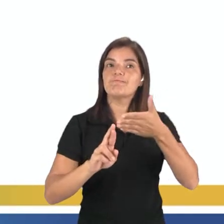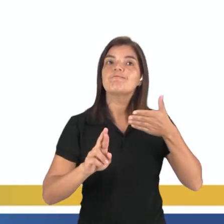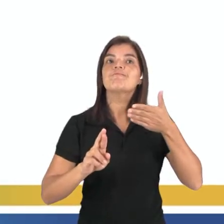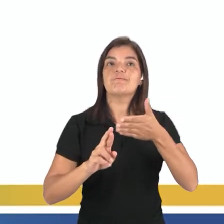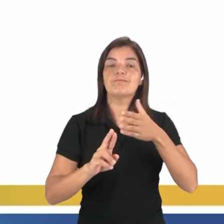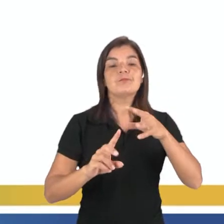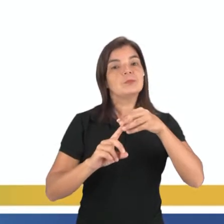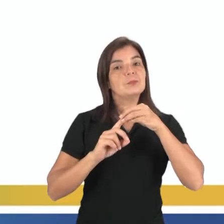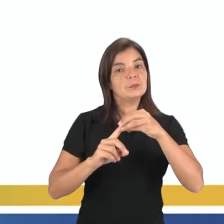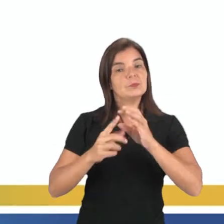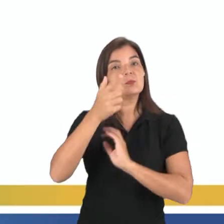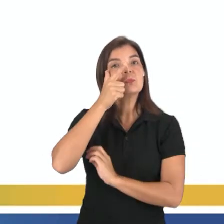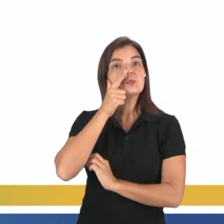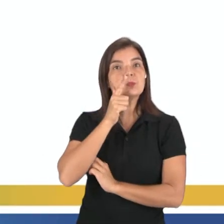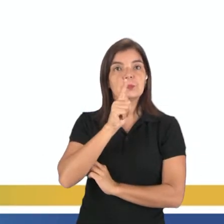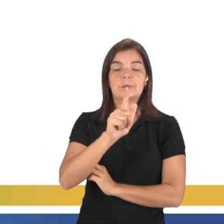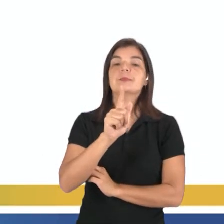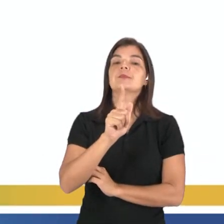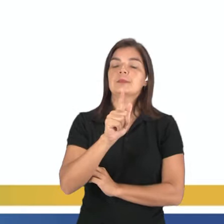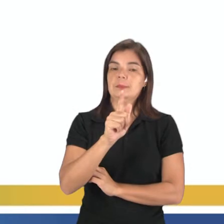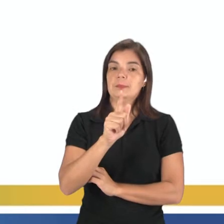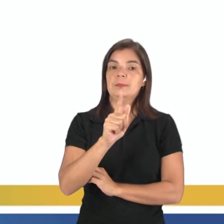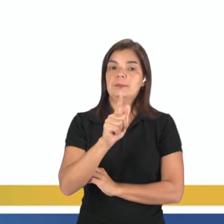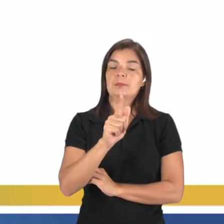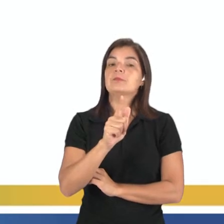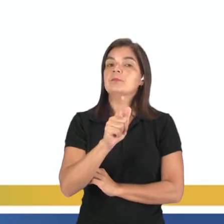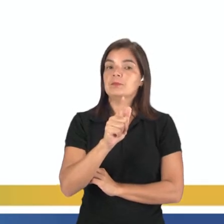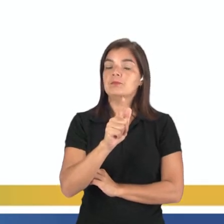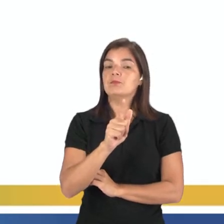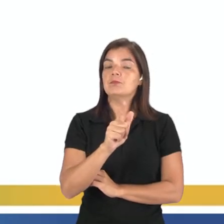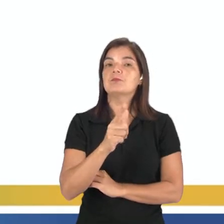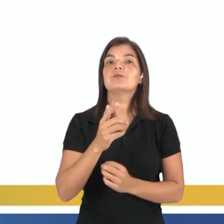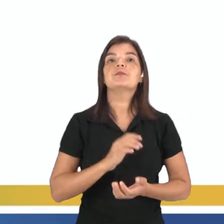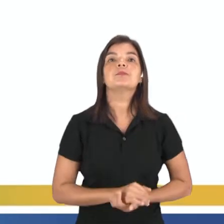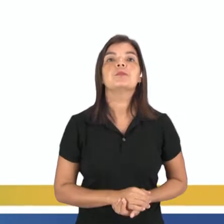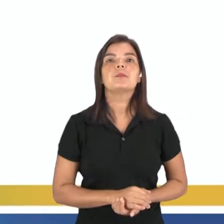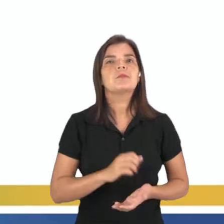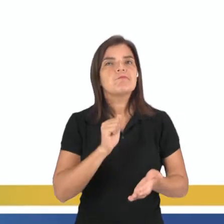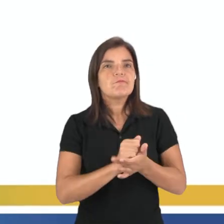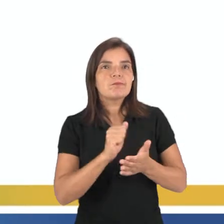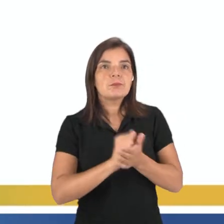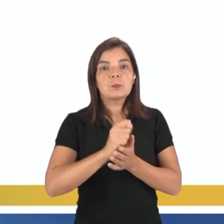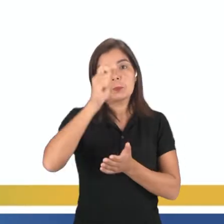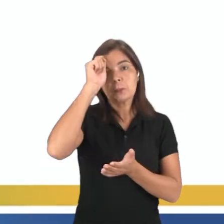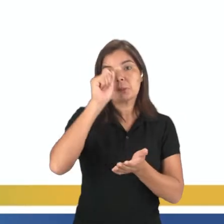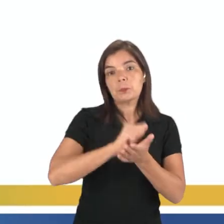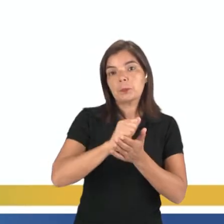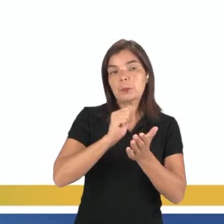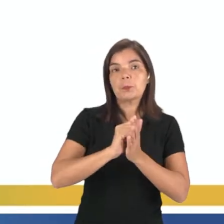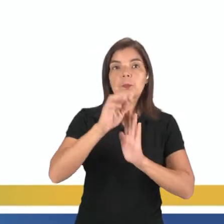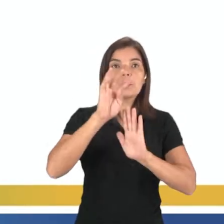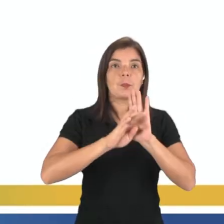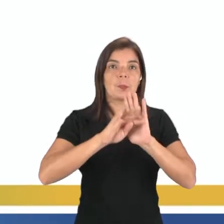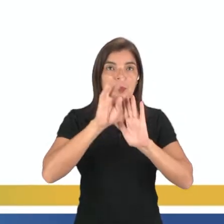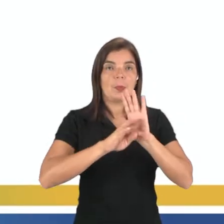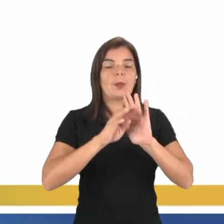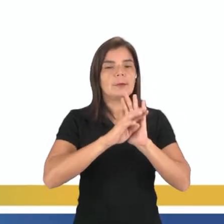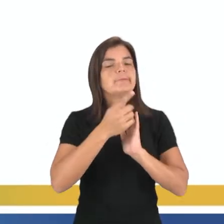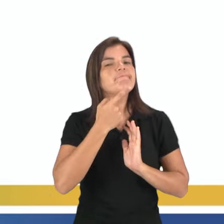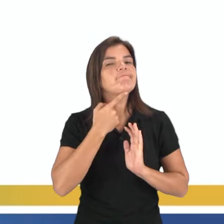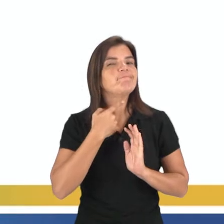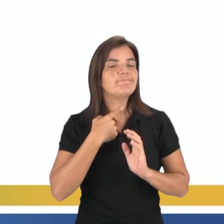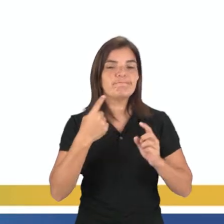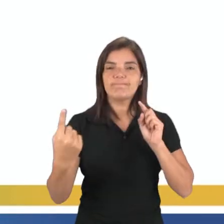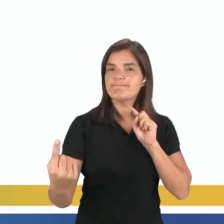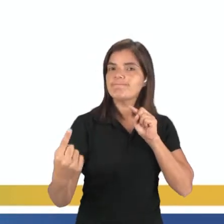refere-se ao objetivo a ser alcançado por meio dele. Ao escrevê-lo, o autor de um texto deseja